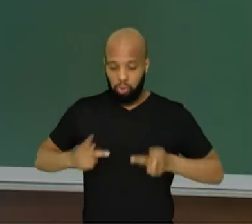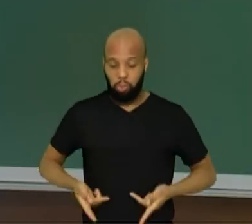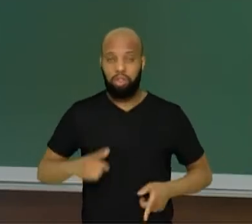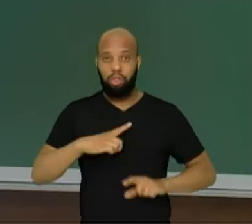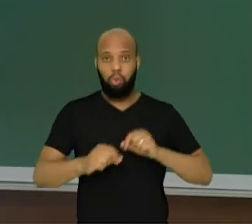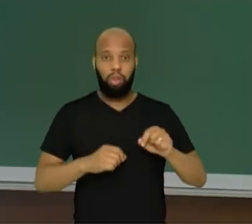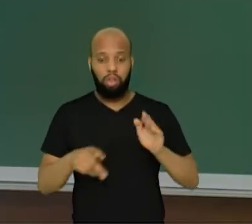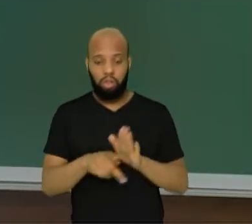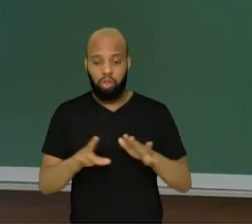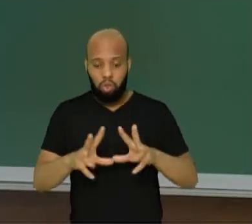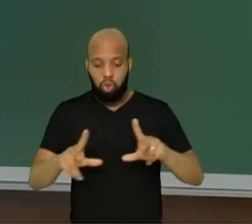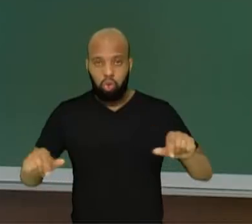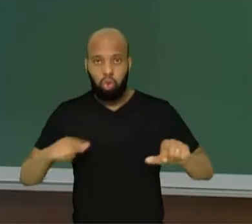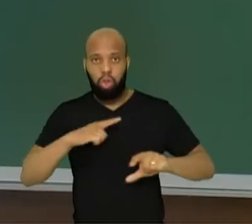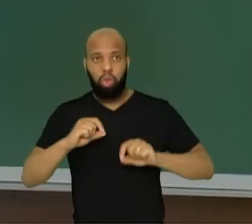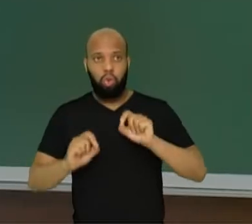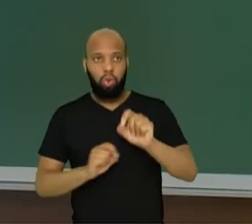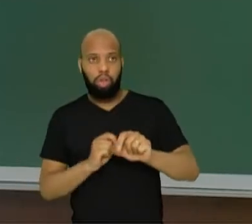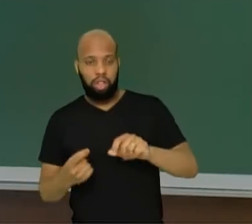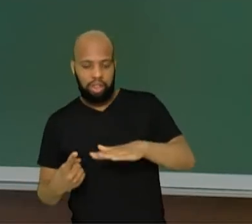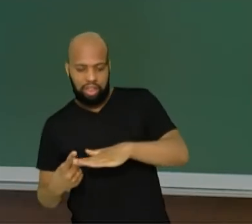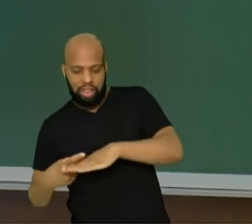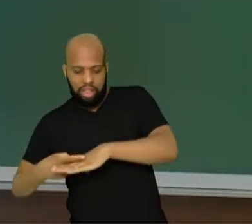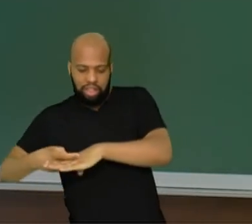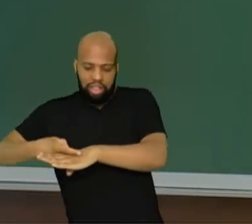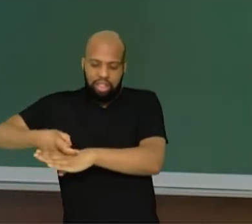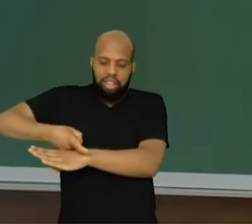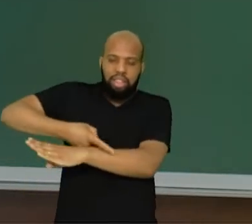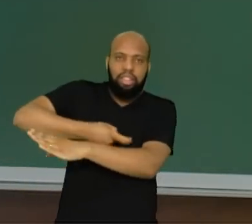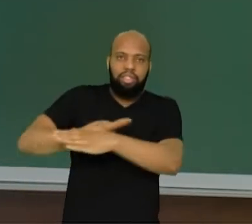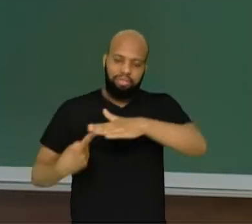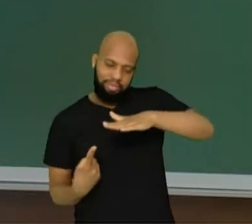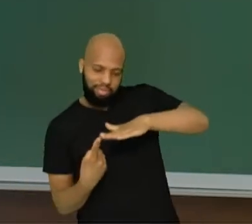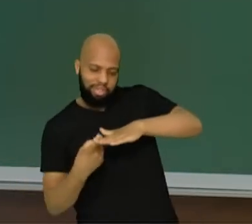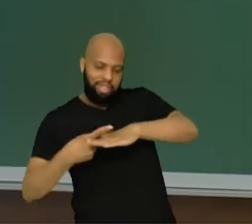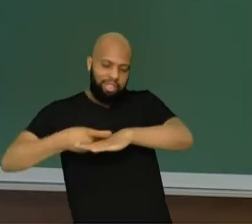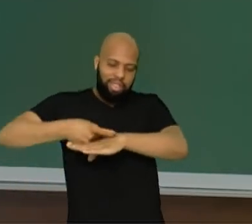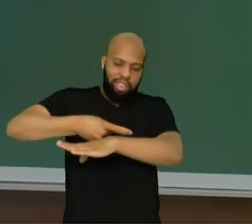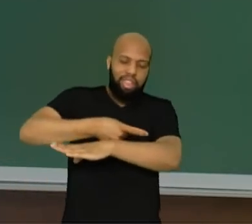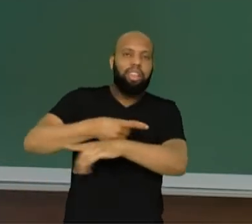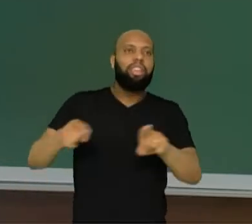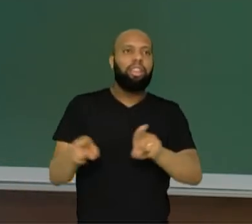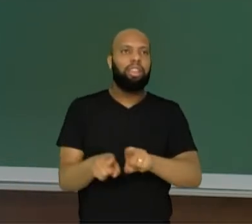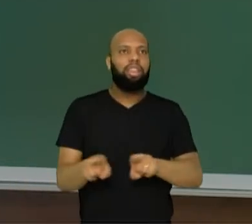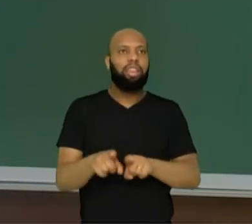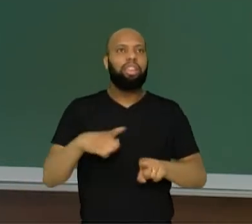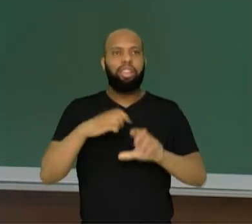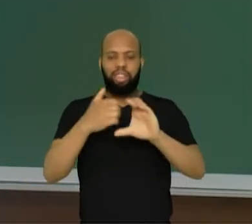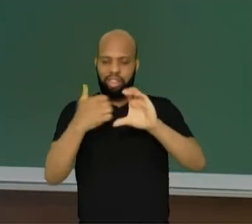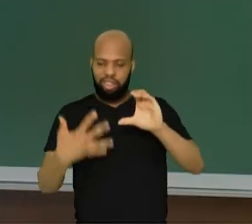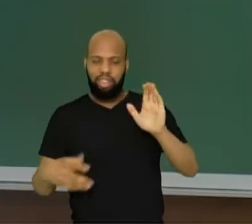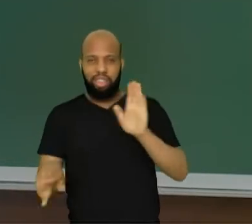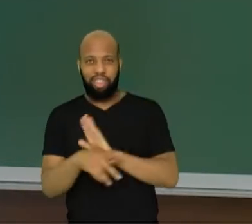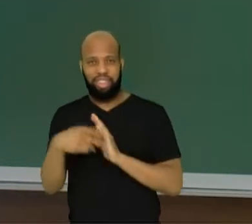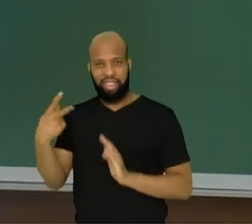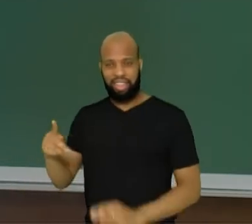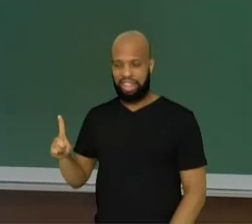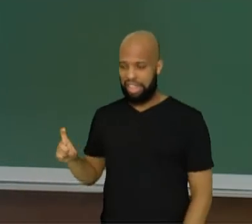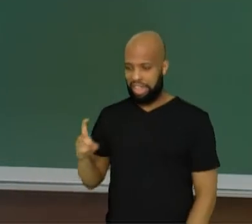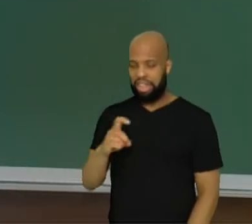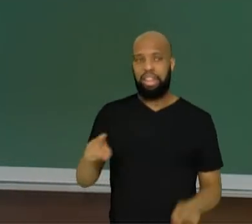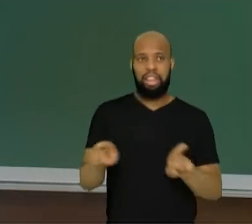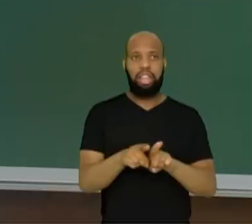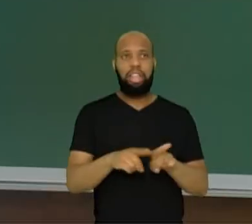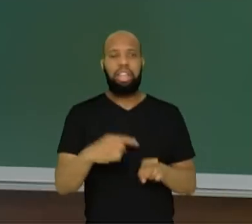estão no solo penetram pela nossa pele. Aqui a gente também tem uma característica desse verme, também com a sua estrutura